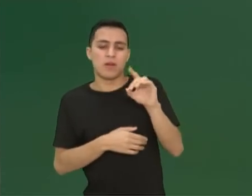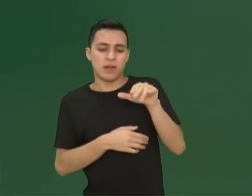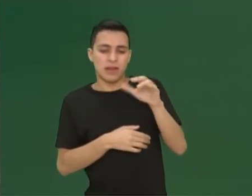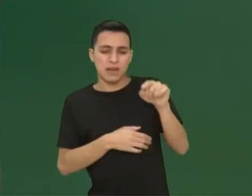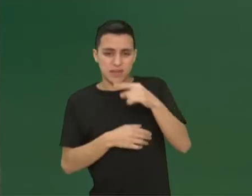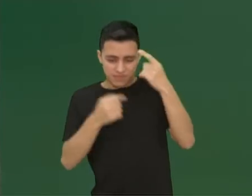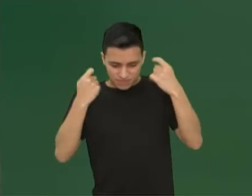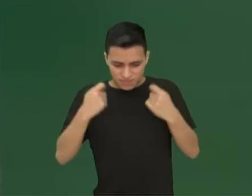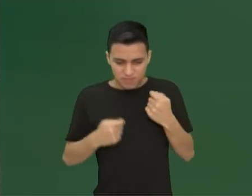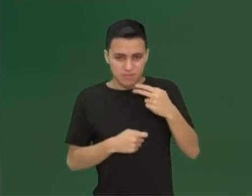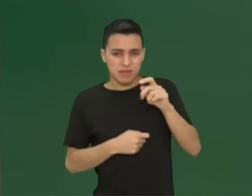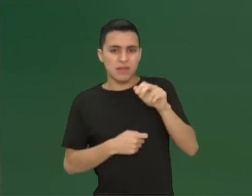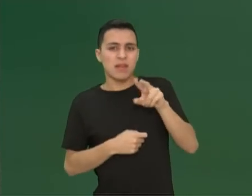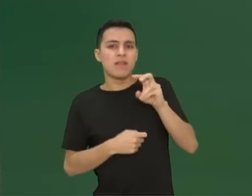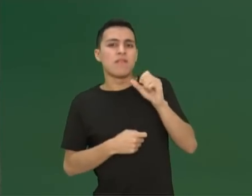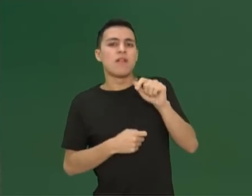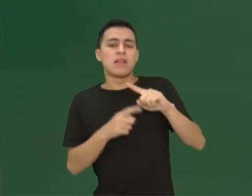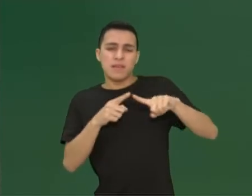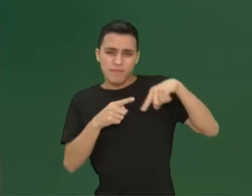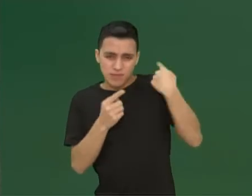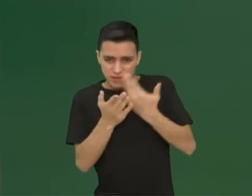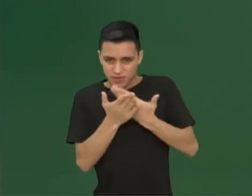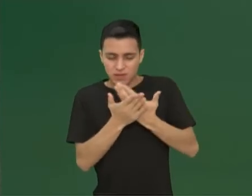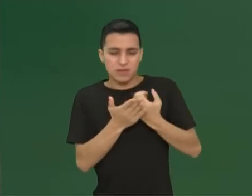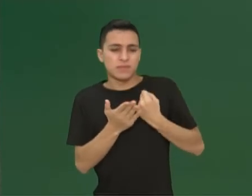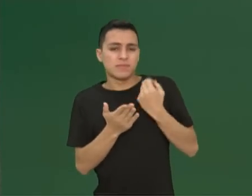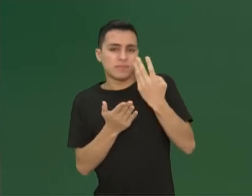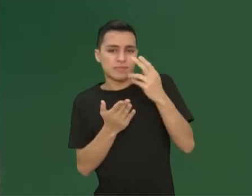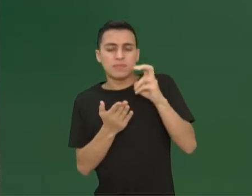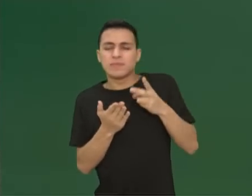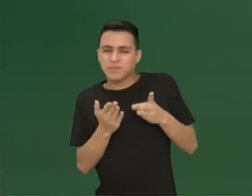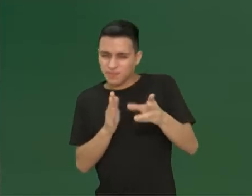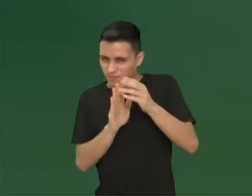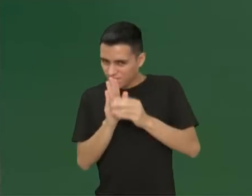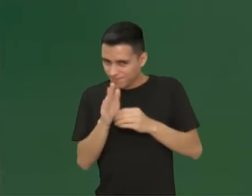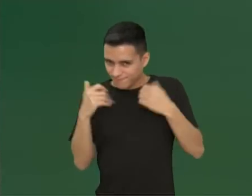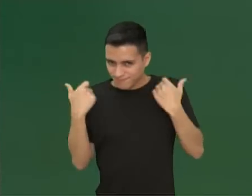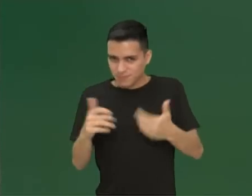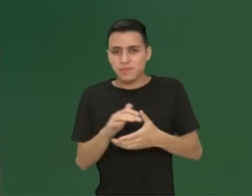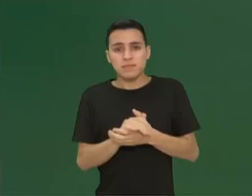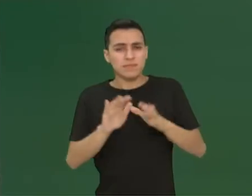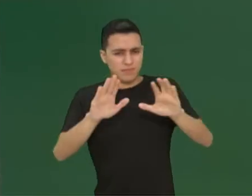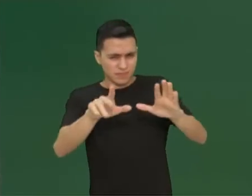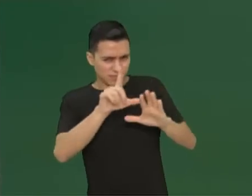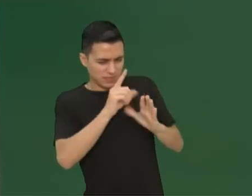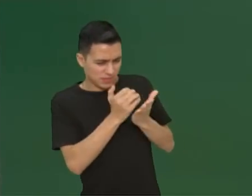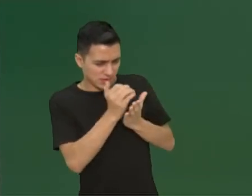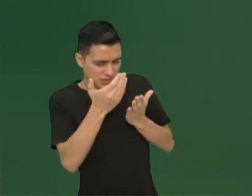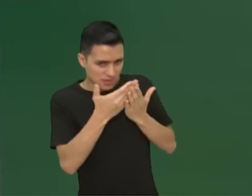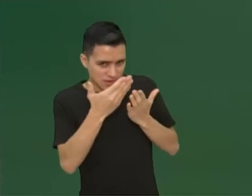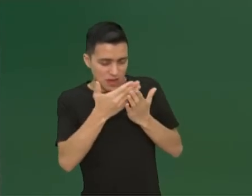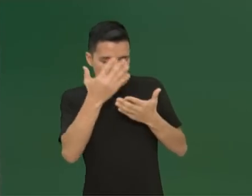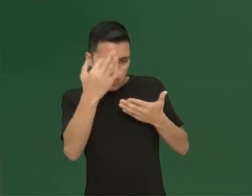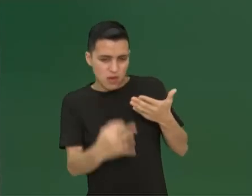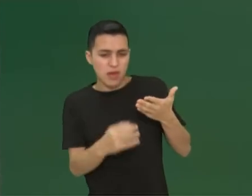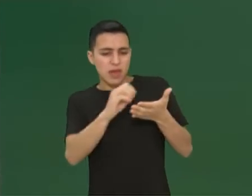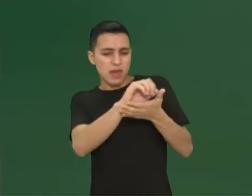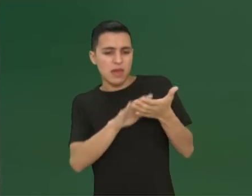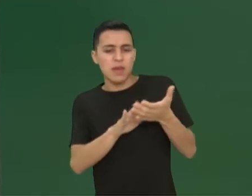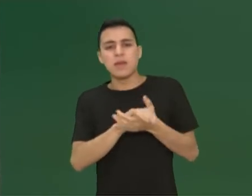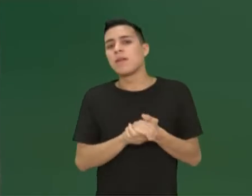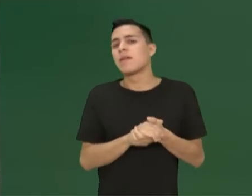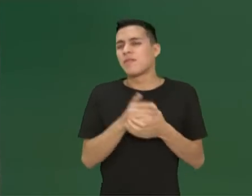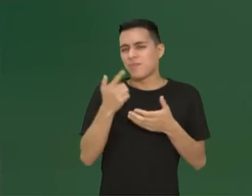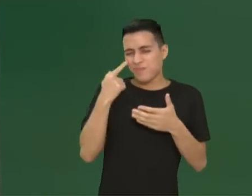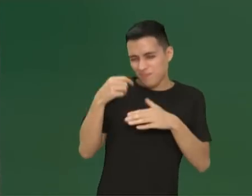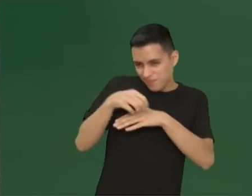próxima aula, 45, é o complemento, é a continuação desse assunto. Mas antes da gente começar a nossa aula corrigindo o exercício,